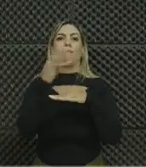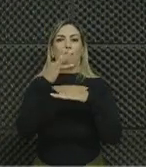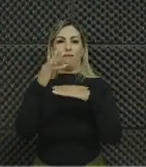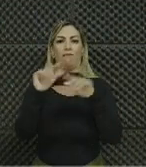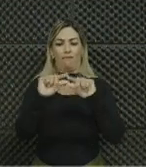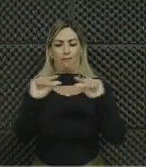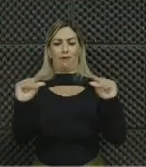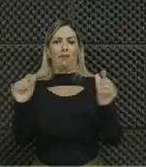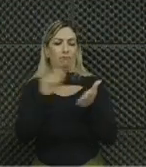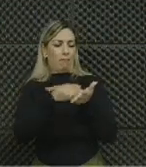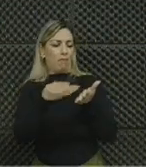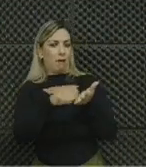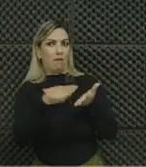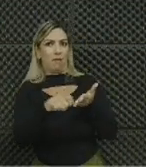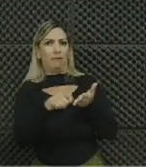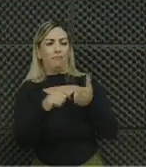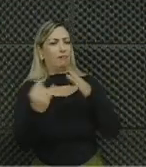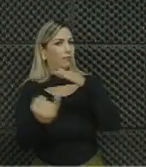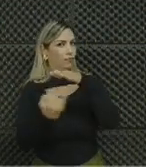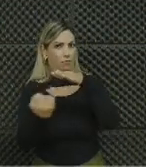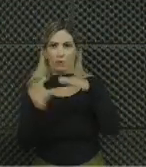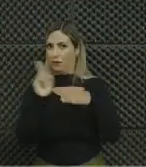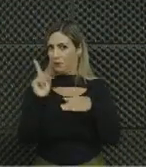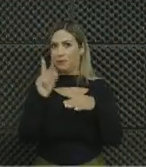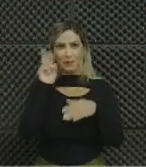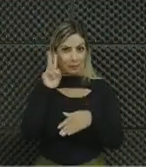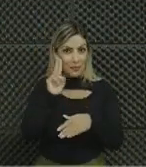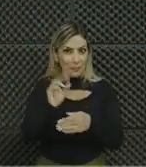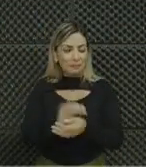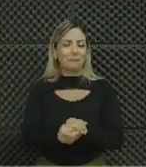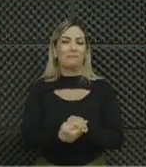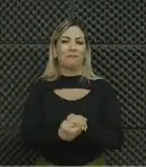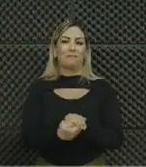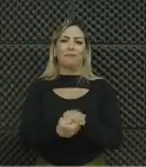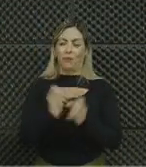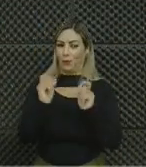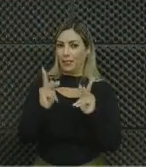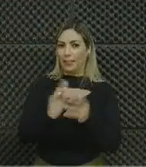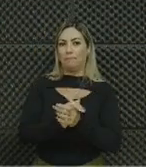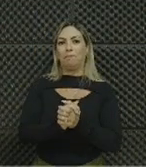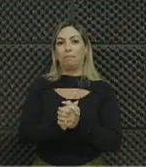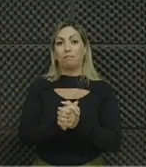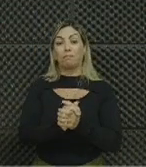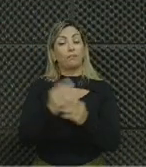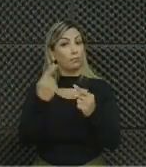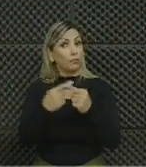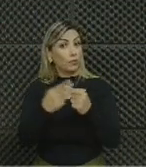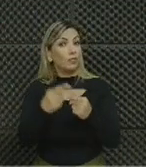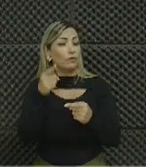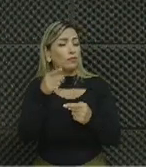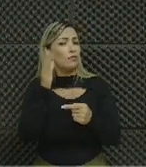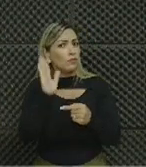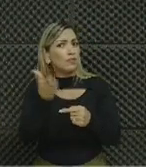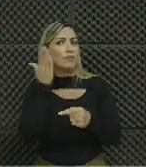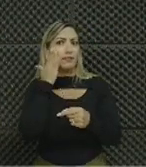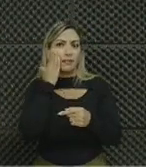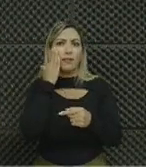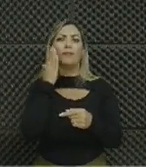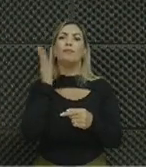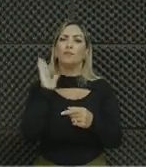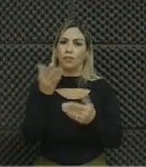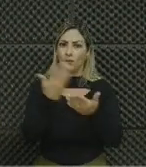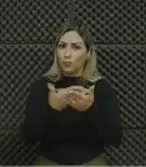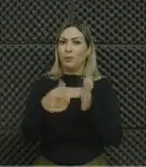formal, jamais a informal. Lembrou? Perfeito. Isso é porque você já está